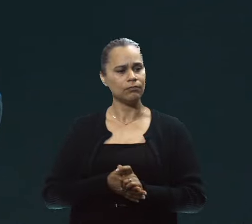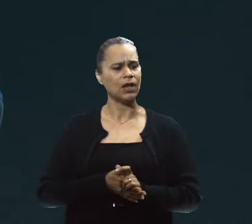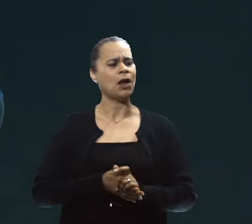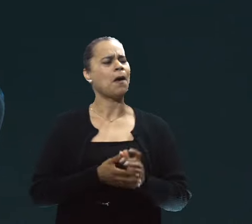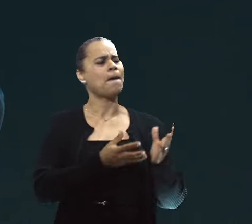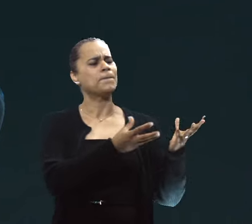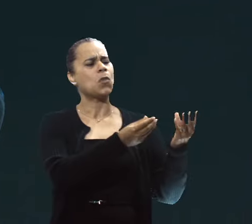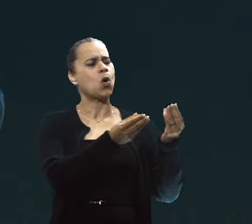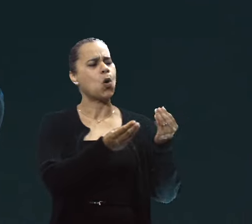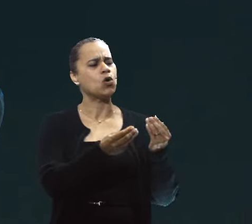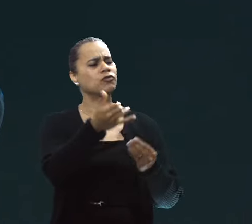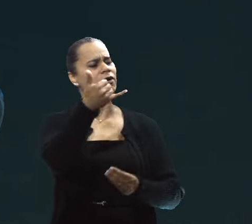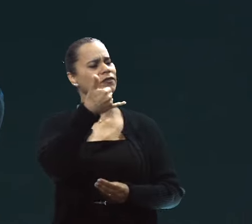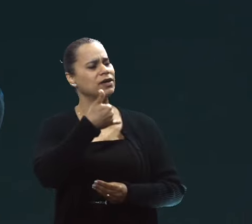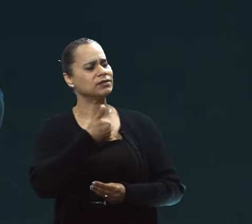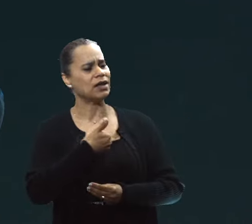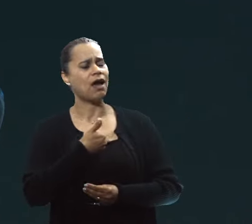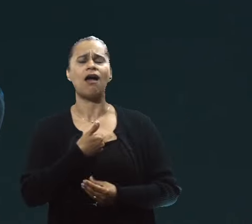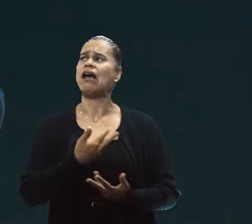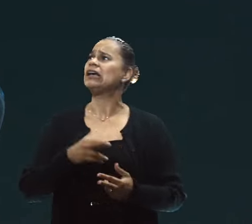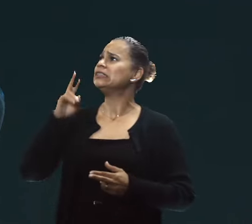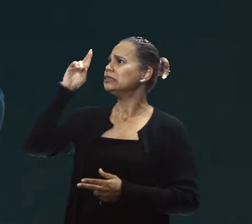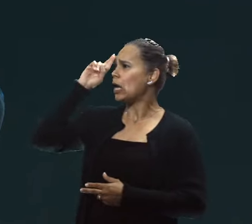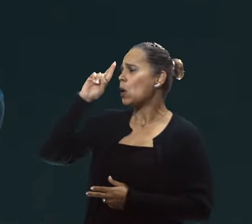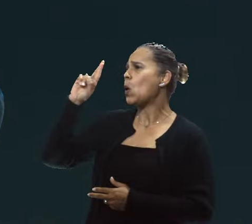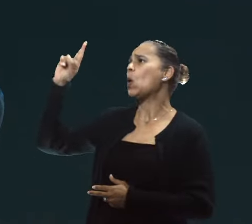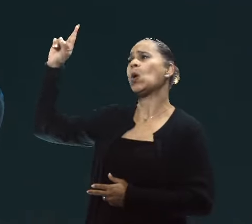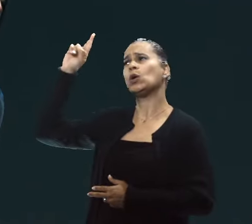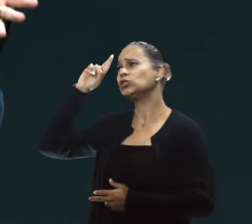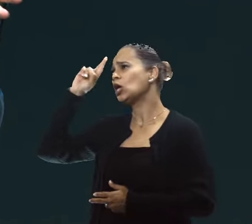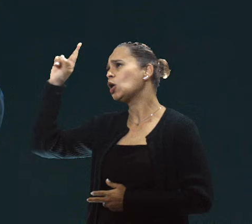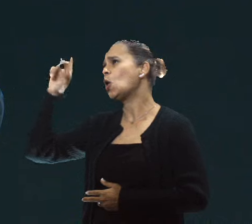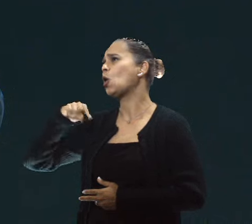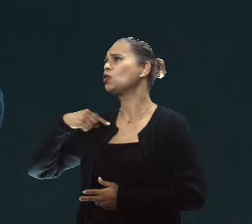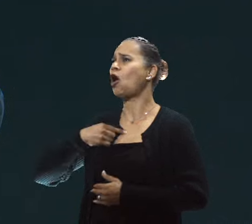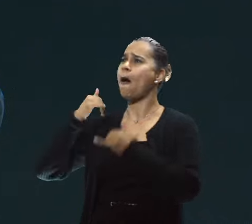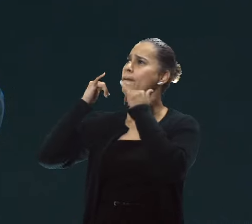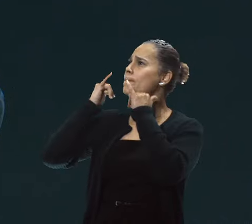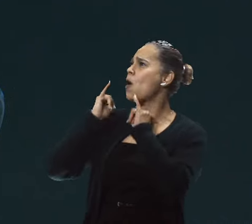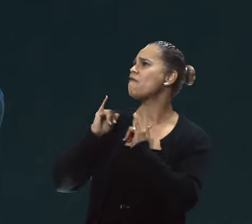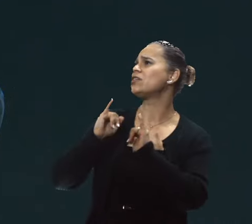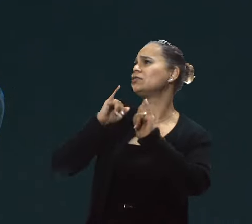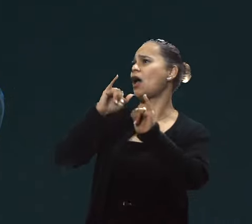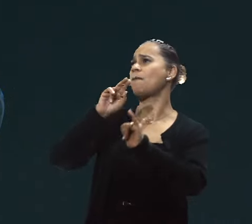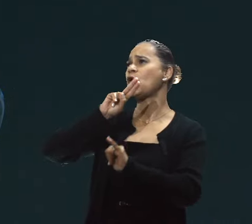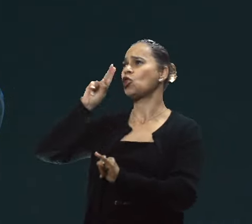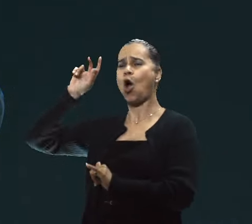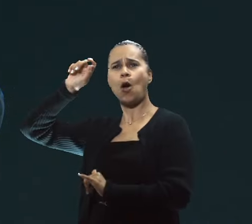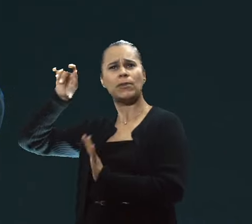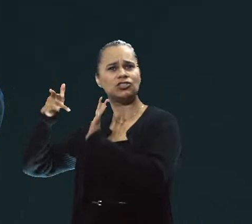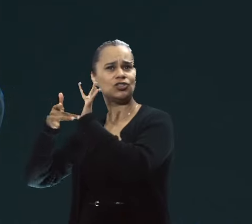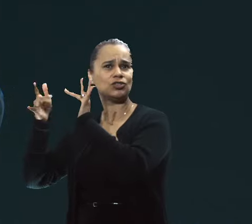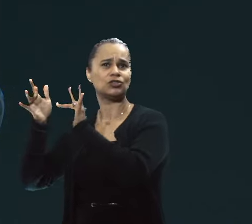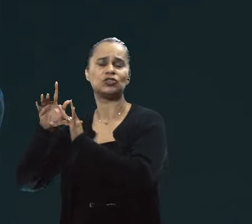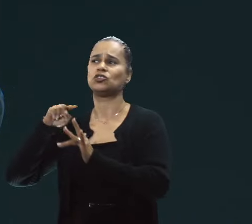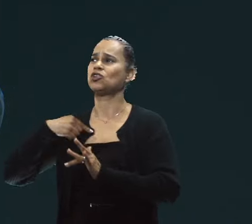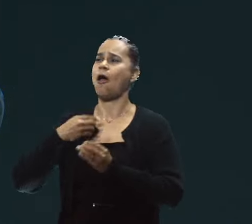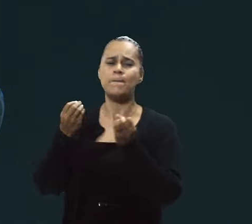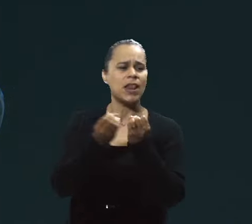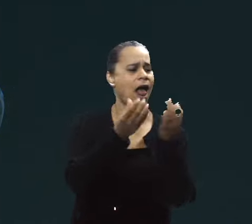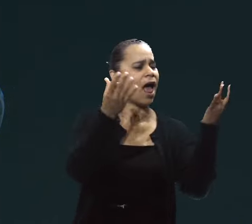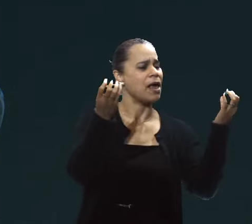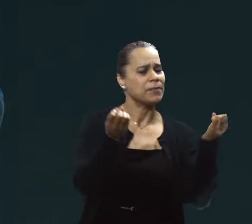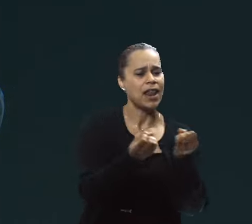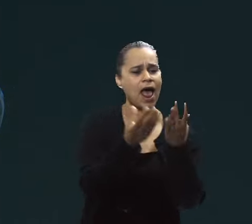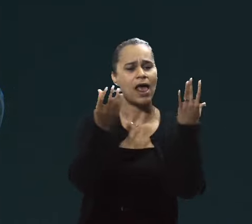não profetizamos nós em teu nome expulsamos demônios, realizamos milagres. Então lhes direi